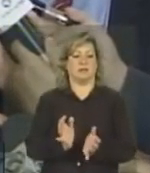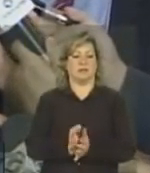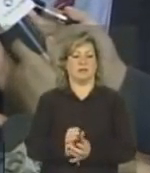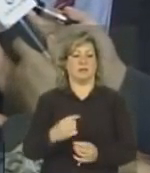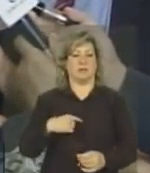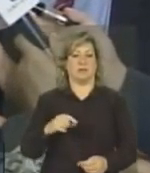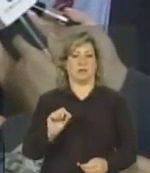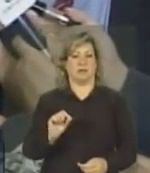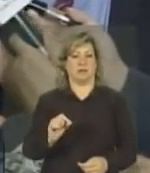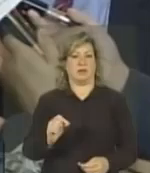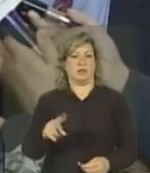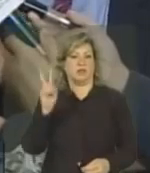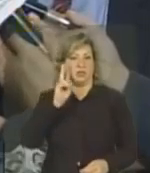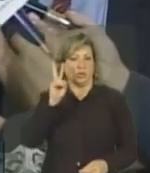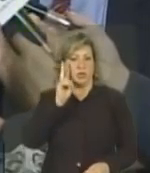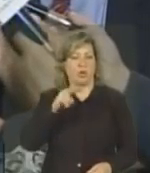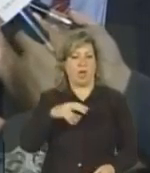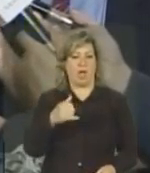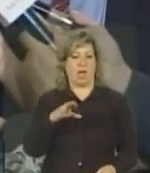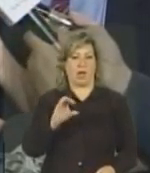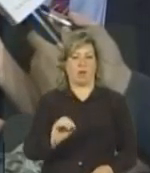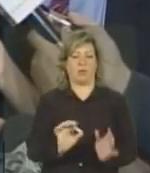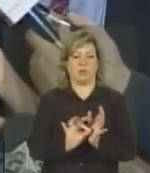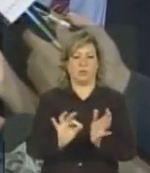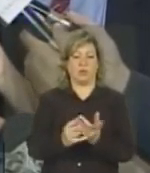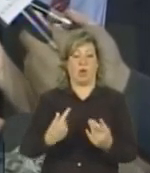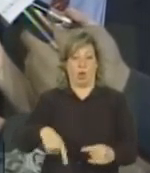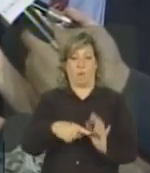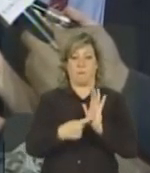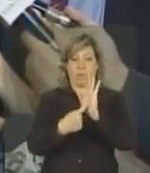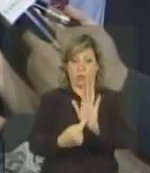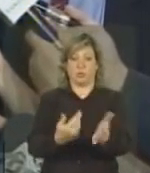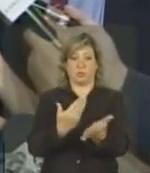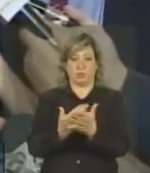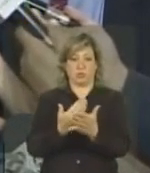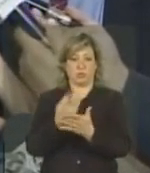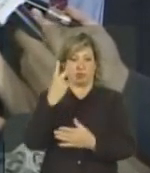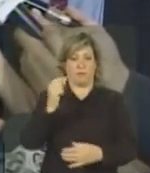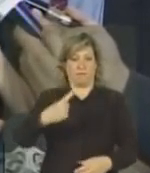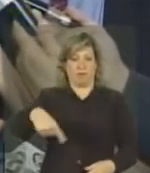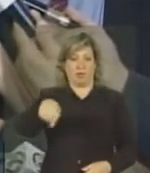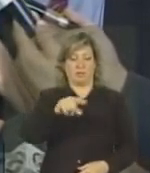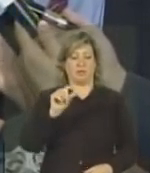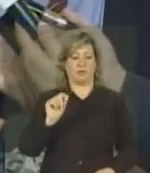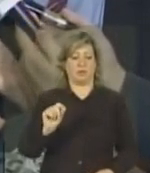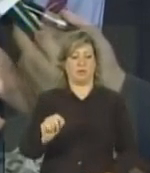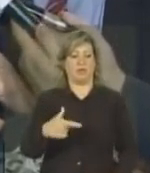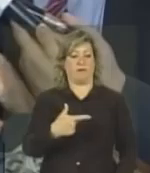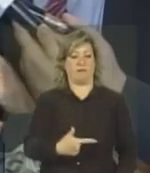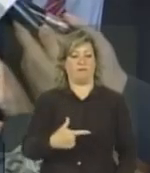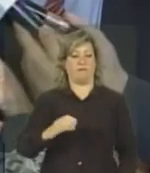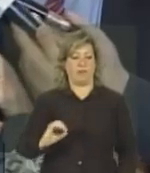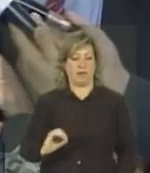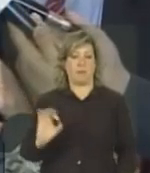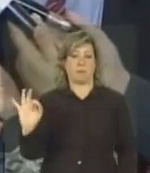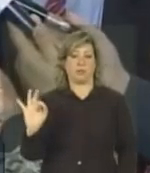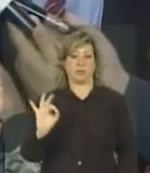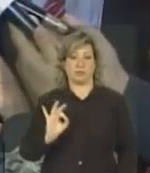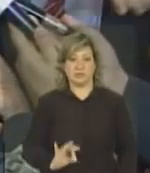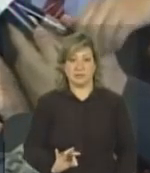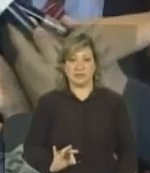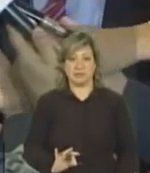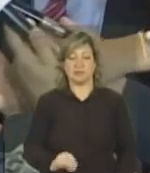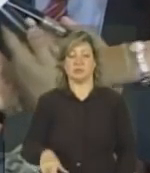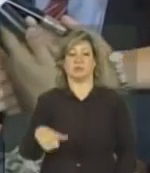realidade do narcotráfico e que, como mostrei o estudo para vocês, dos 20% de pessoas que morreram